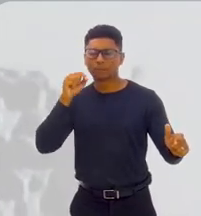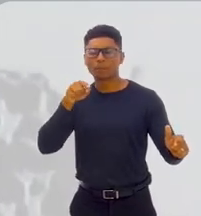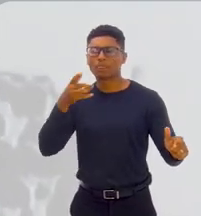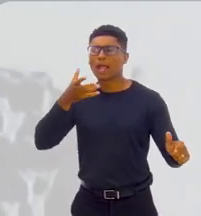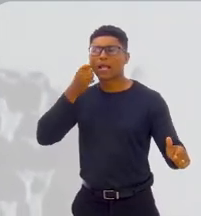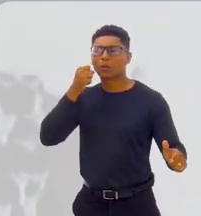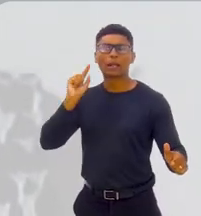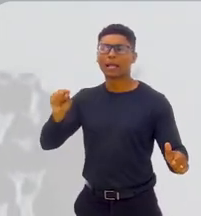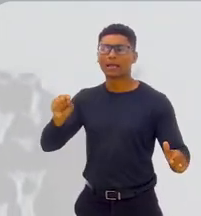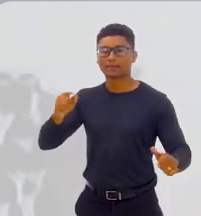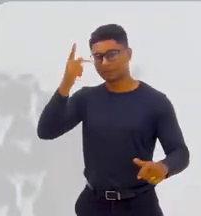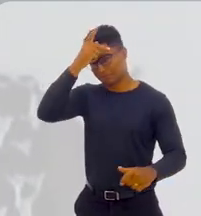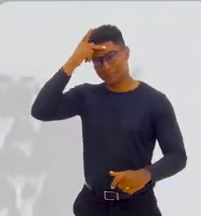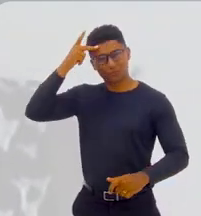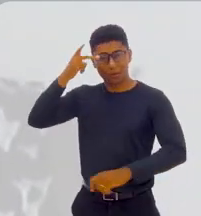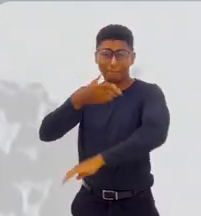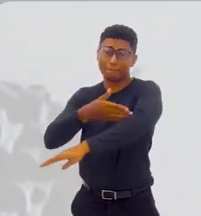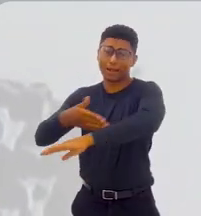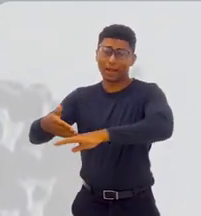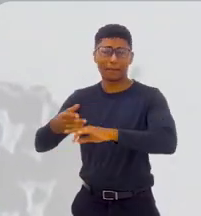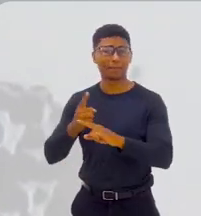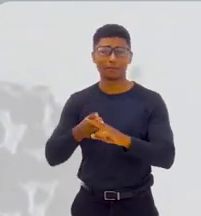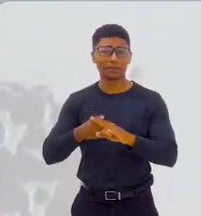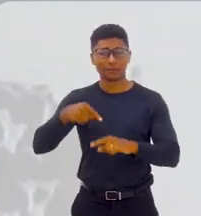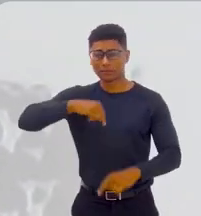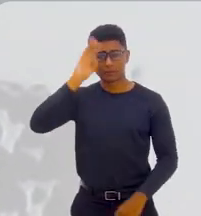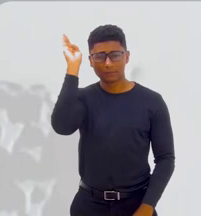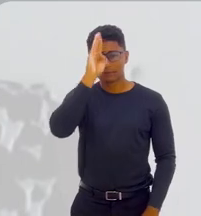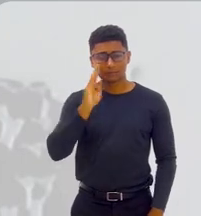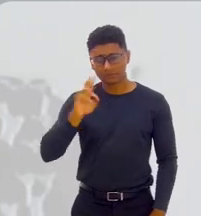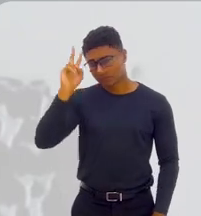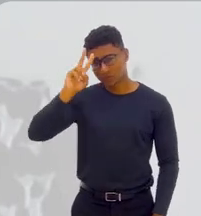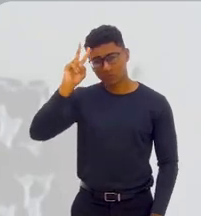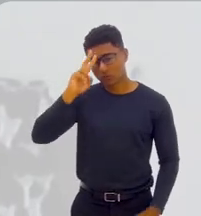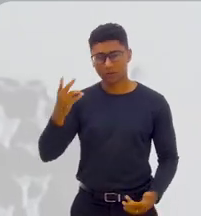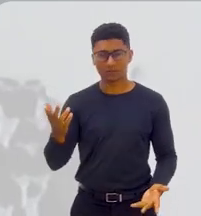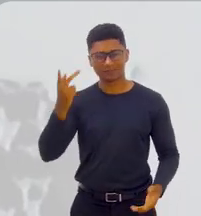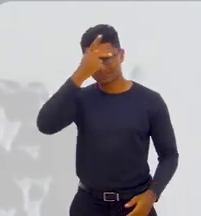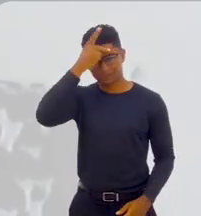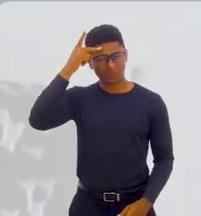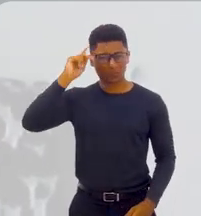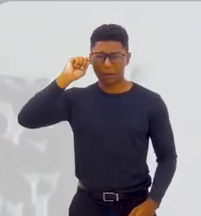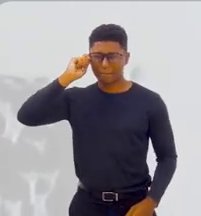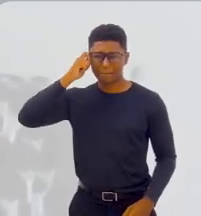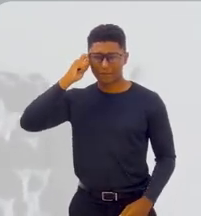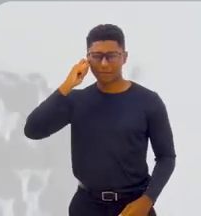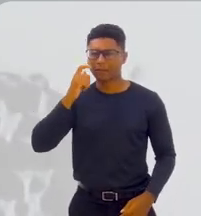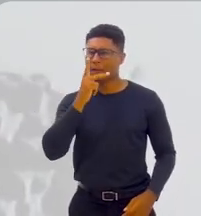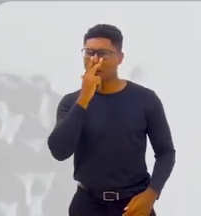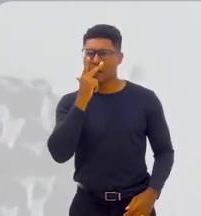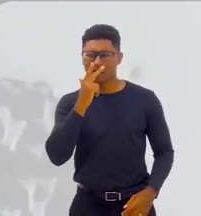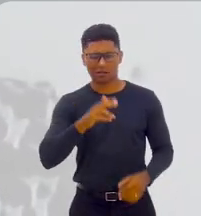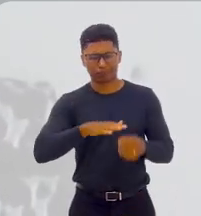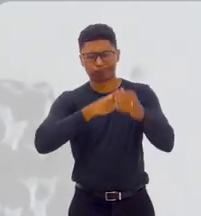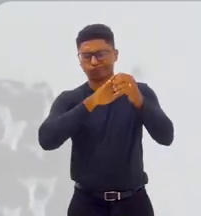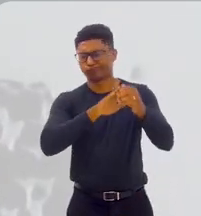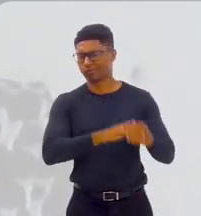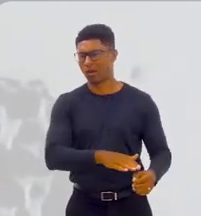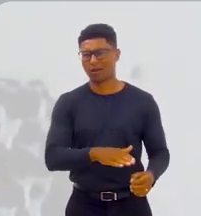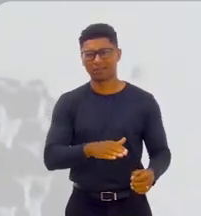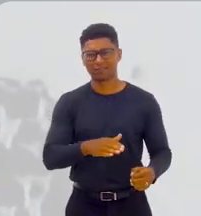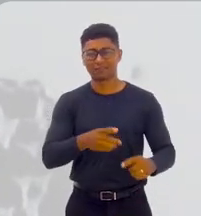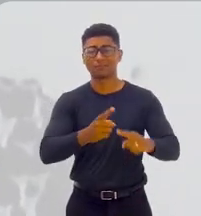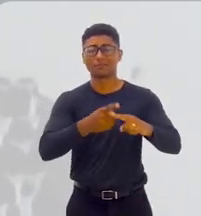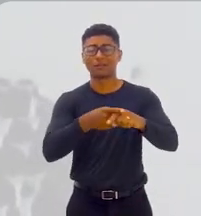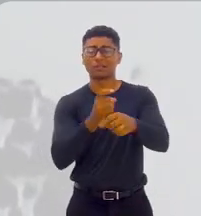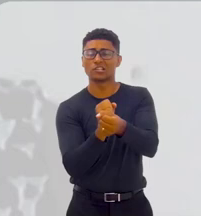brancas. Por quê? Por causa da história mesmo do Brasil, né? É um país que os pretos não tiveram as mesmas oportunidades, vieram de uma